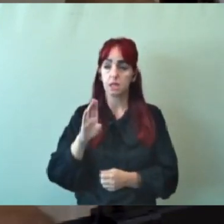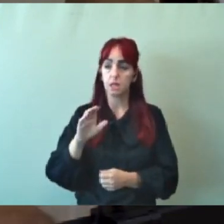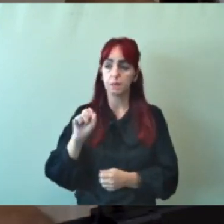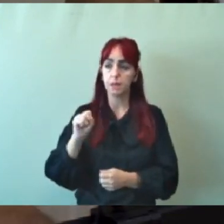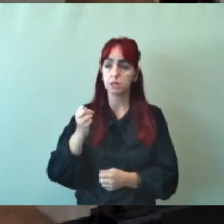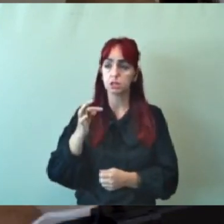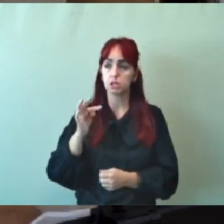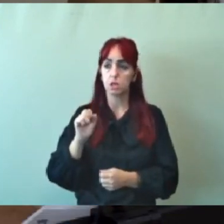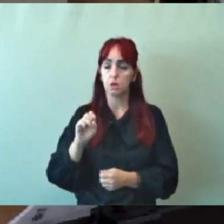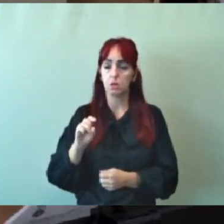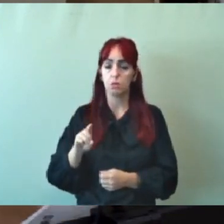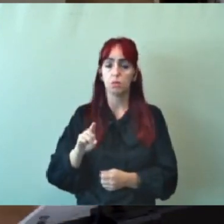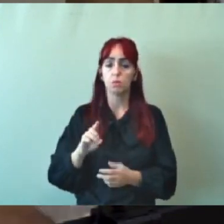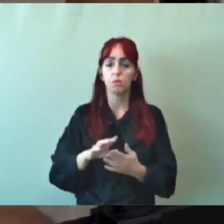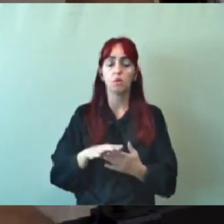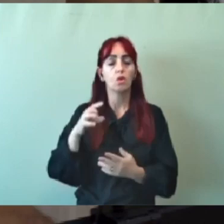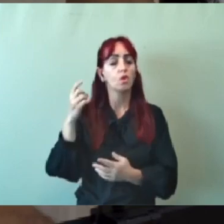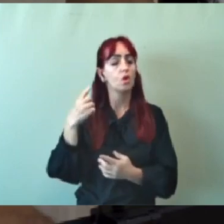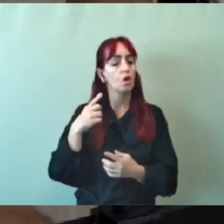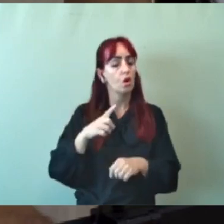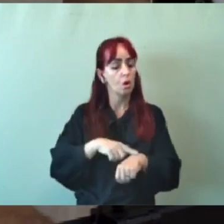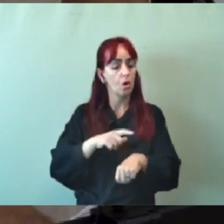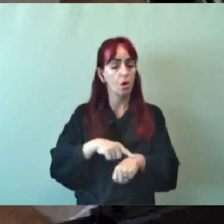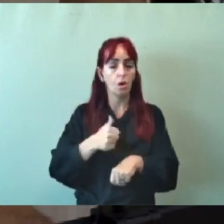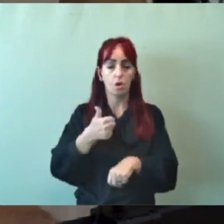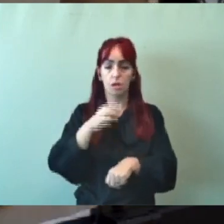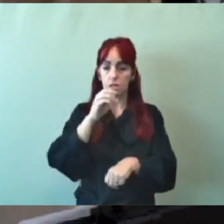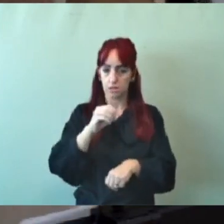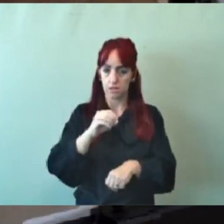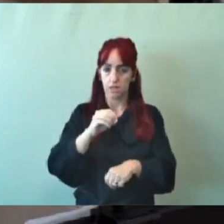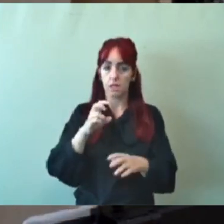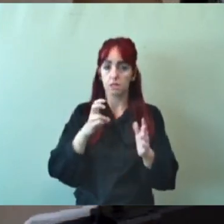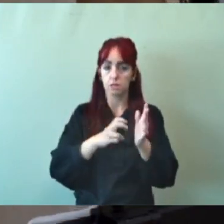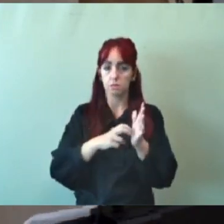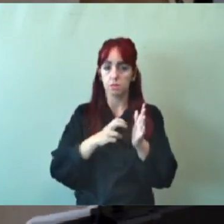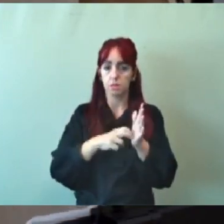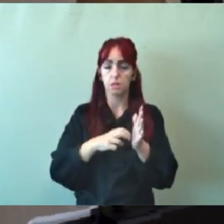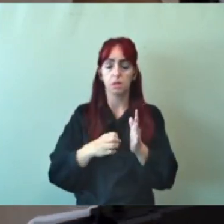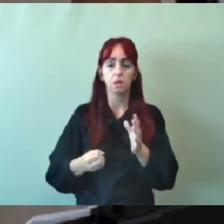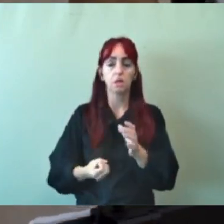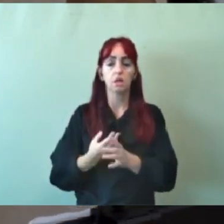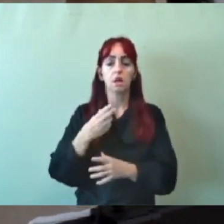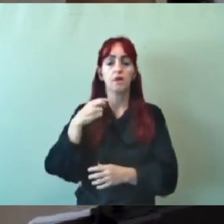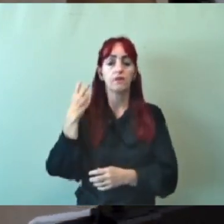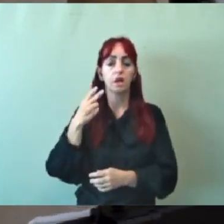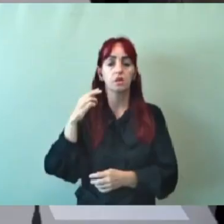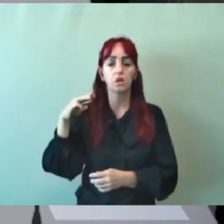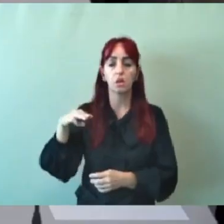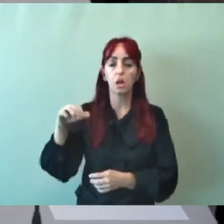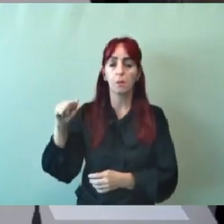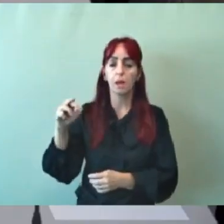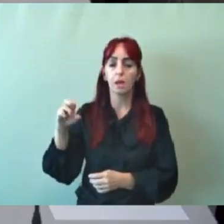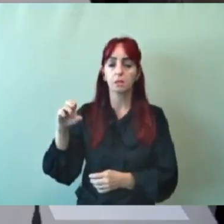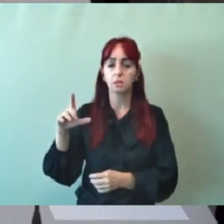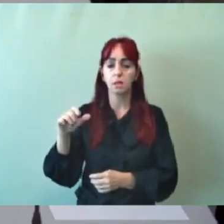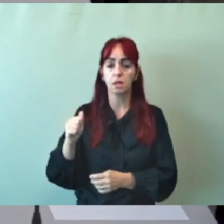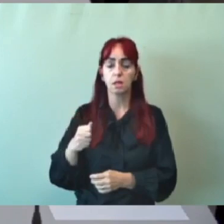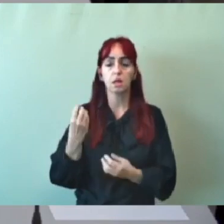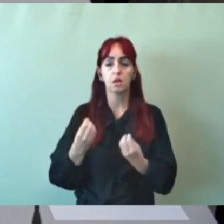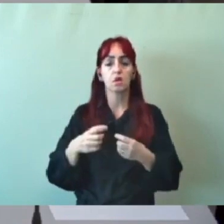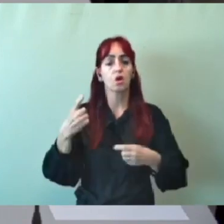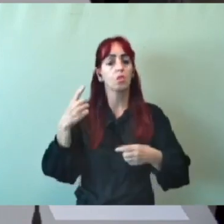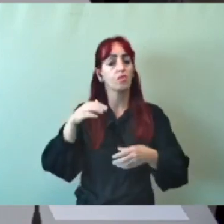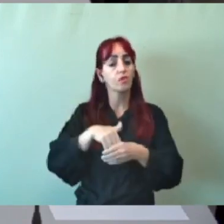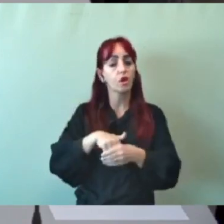10h, de autoria da vereadora Marcela Tropia. Em discussão, em votação, com voto vereador Braulio Lara. De